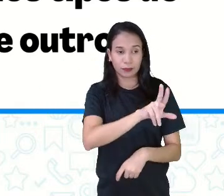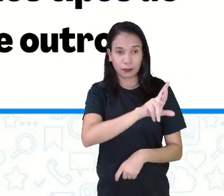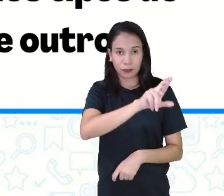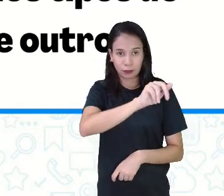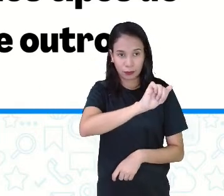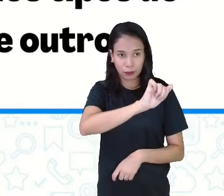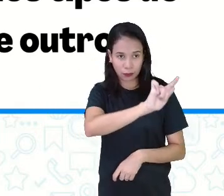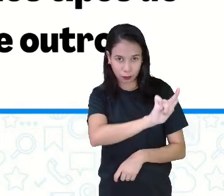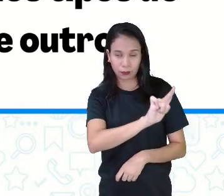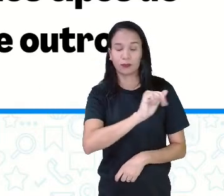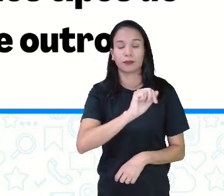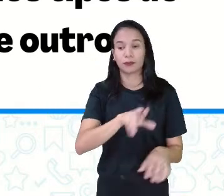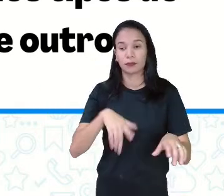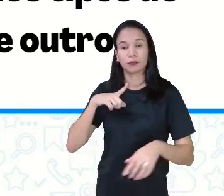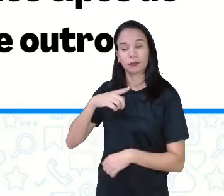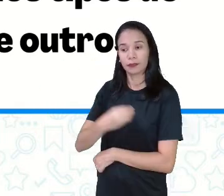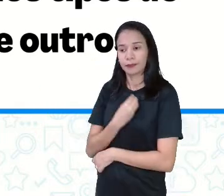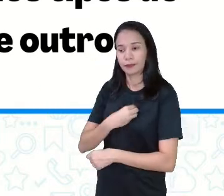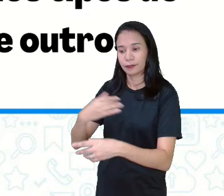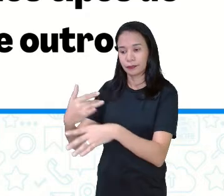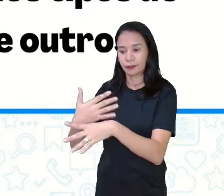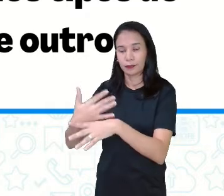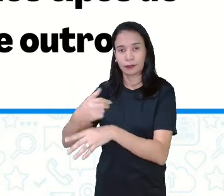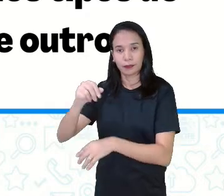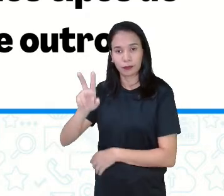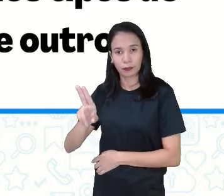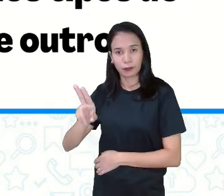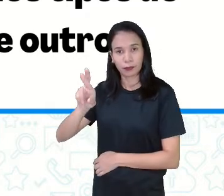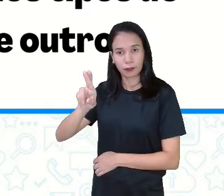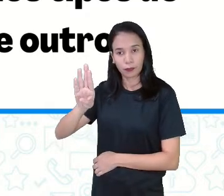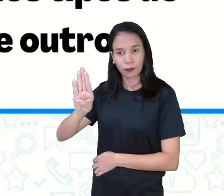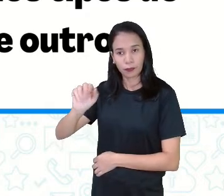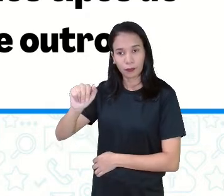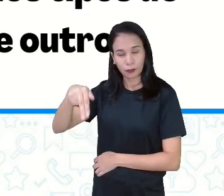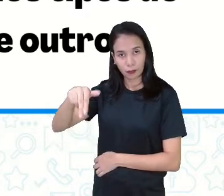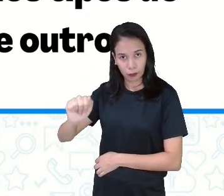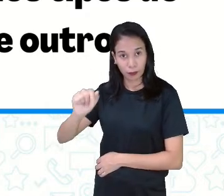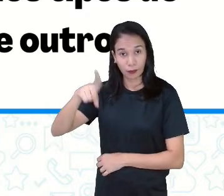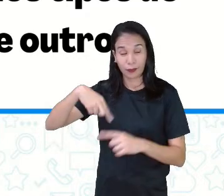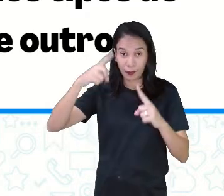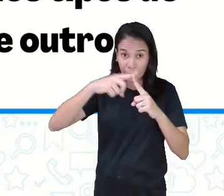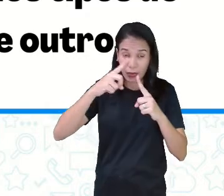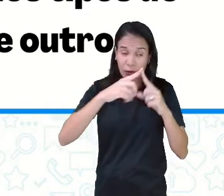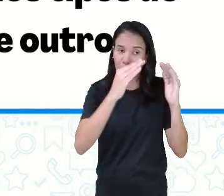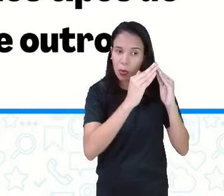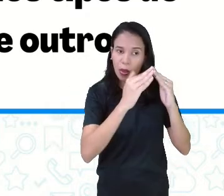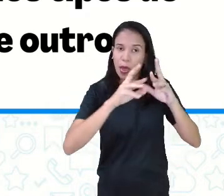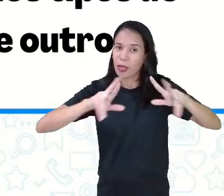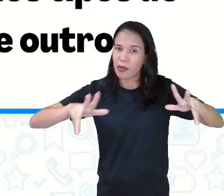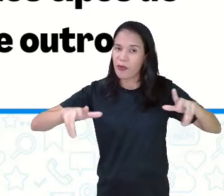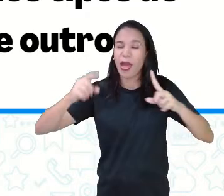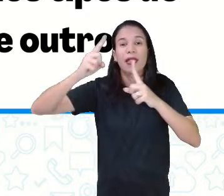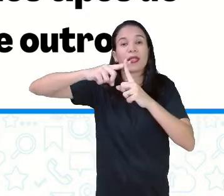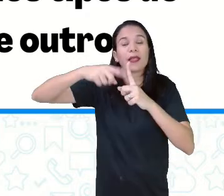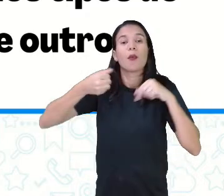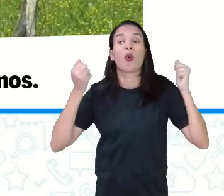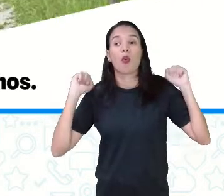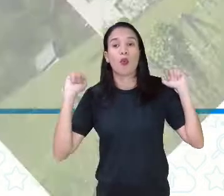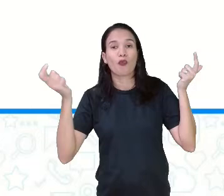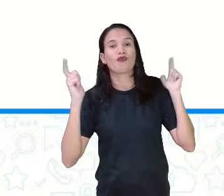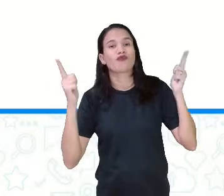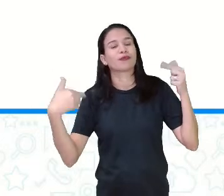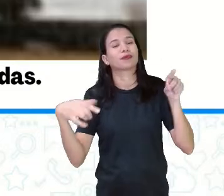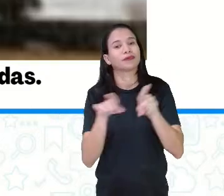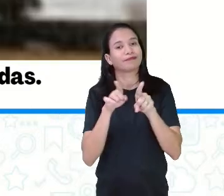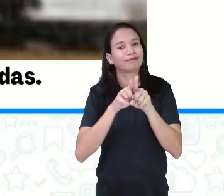urbana podem ser observadas nos tipos de moradia, lazer, entre outros. Então, tudo isso